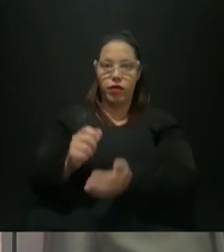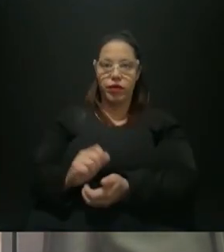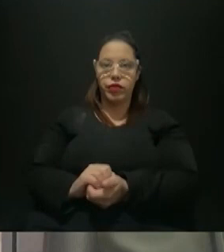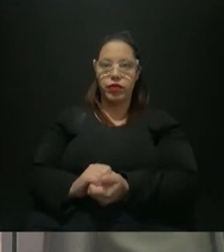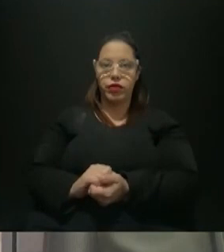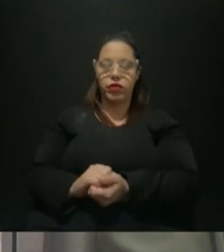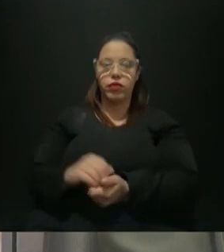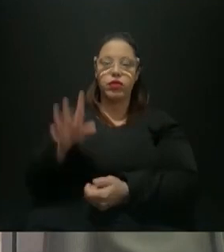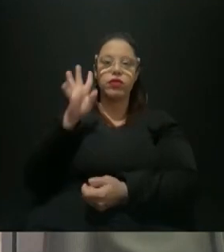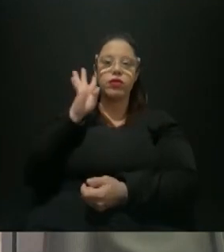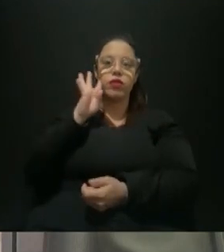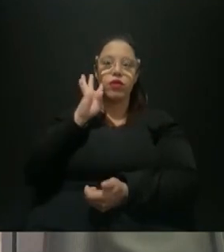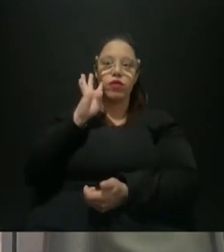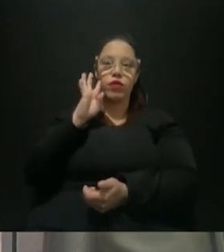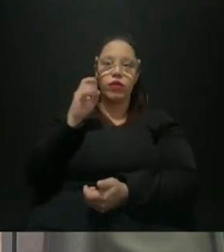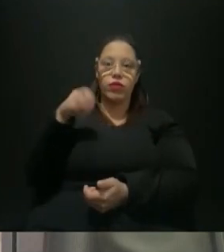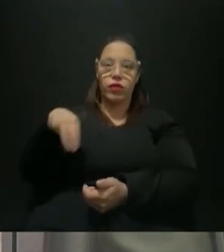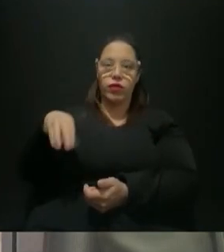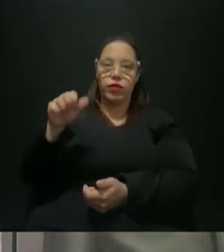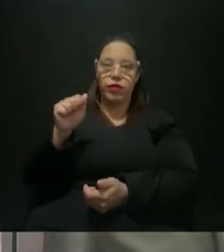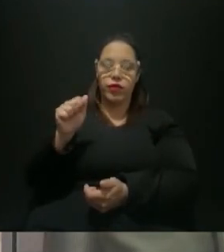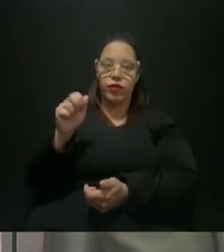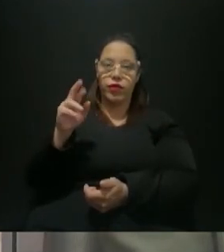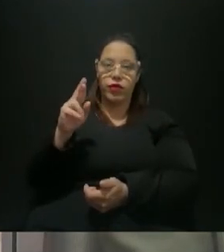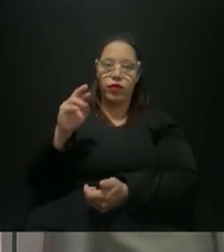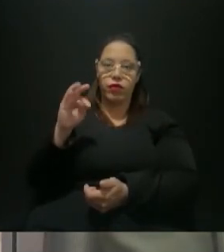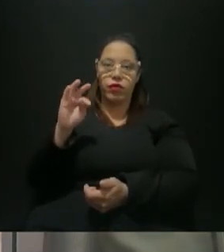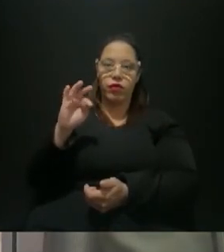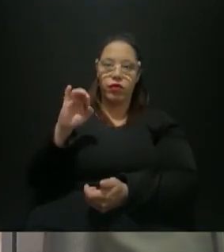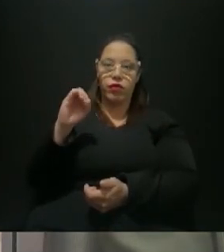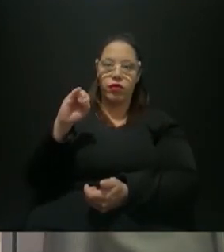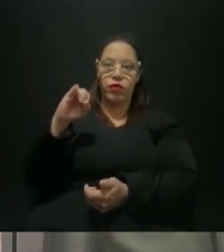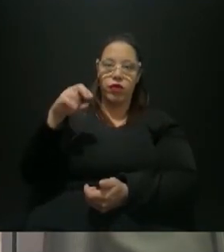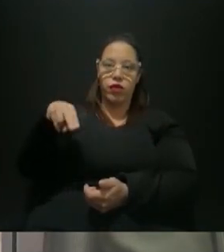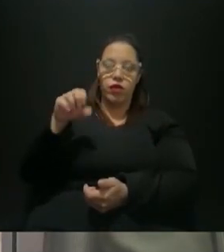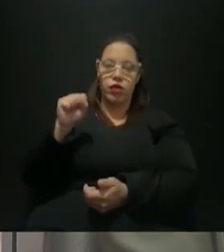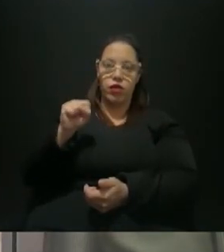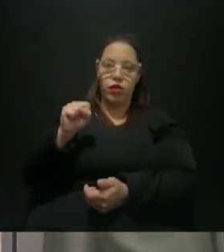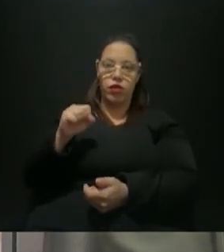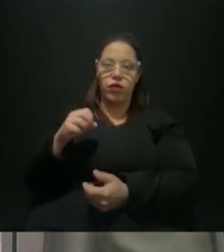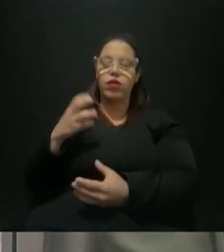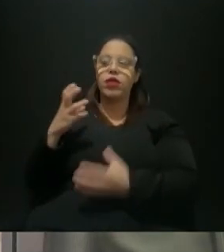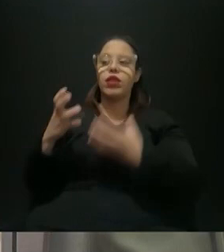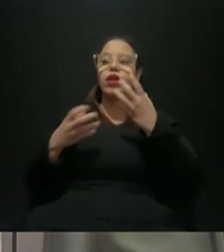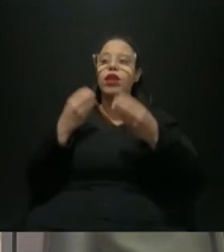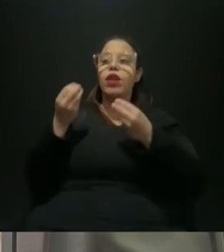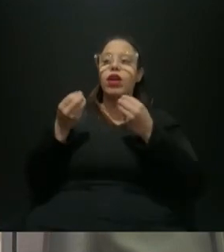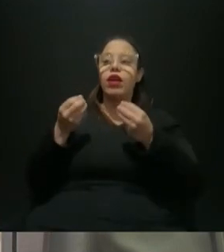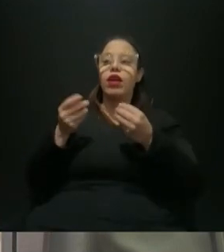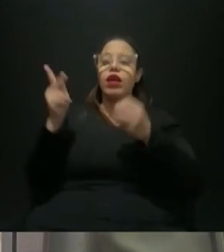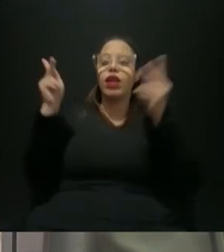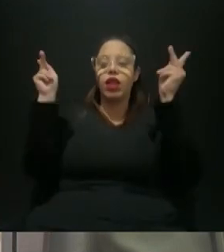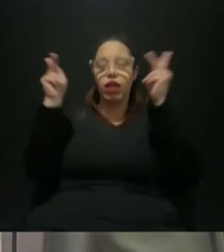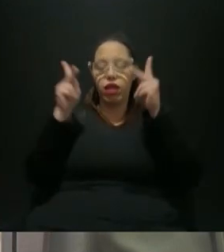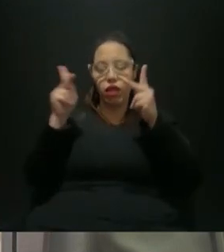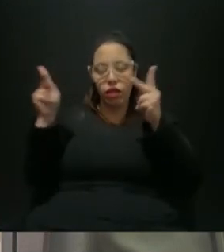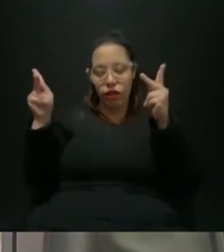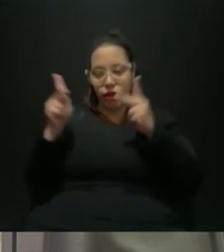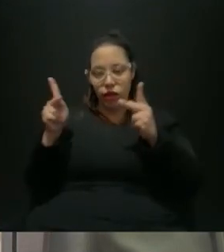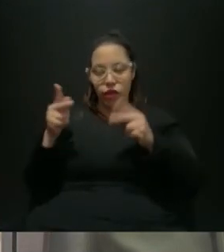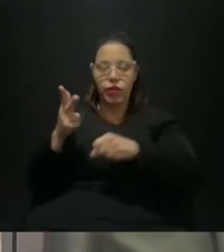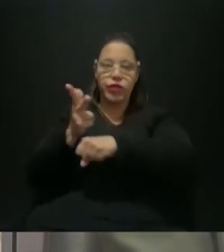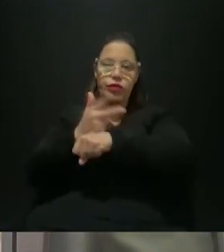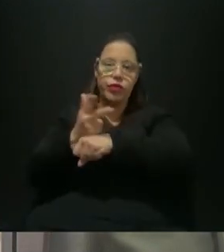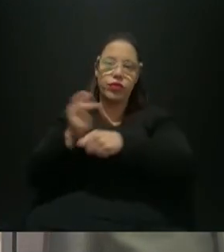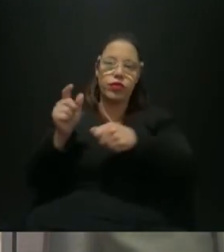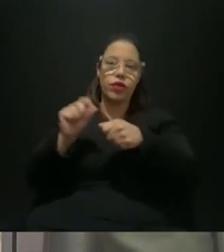o Martins fala, que é Cria na Paz. Então, são vídeos onde faz com que o adulto reflita,